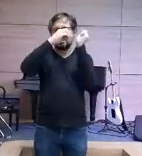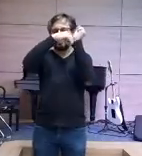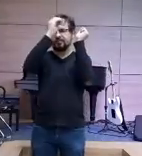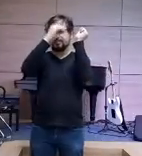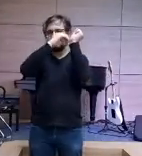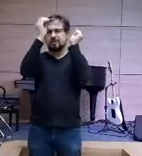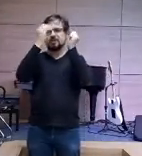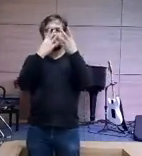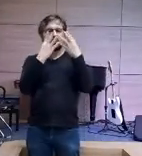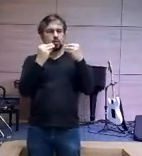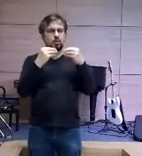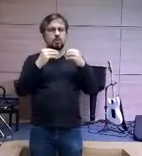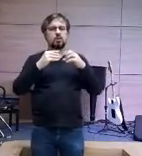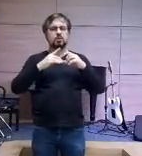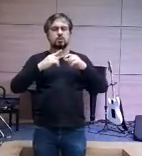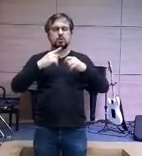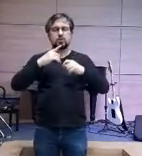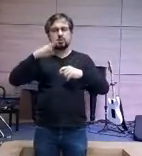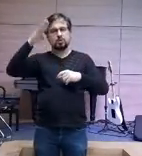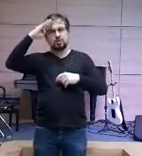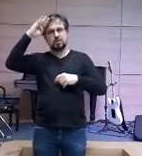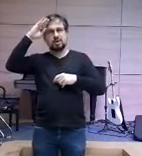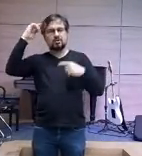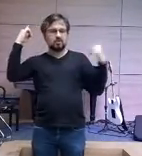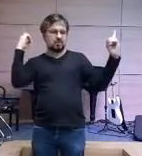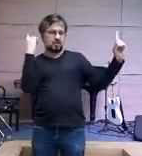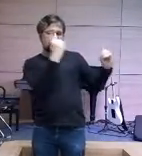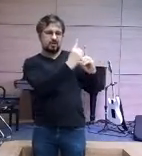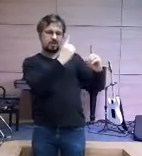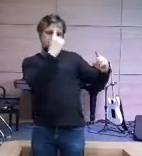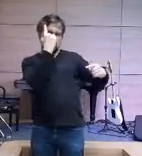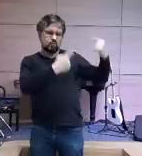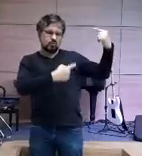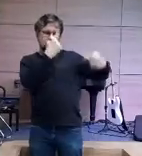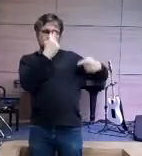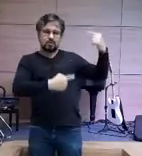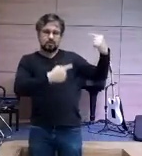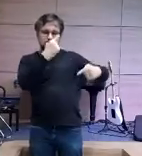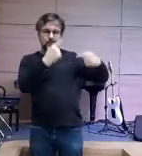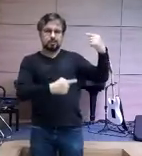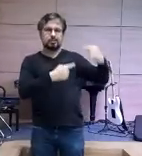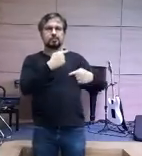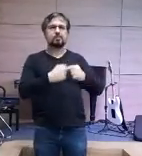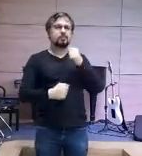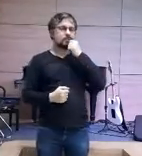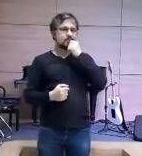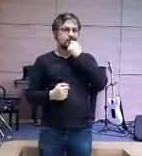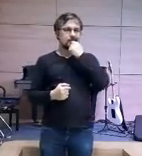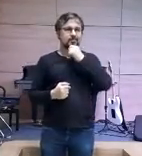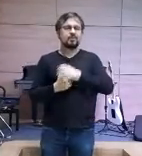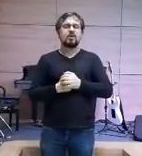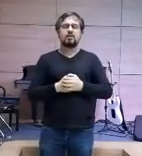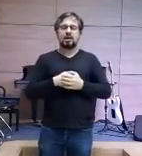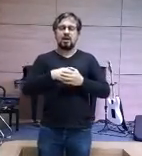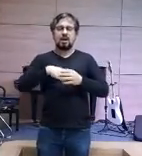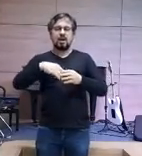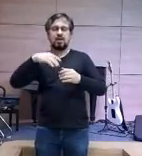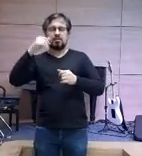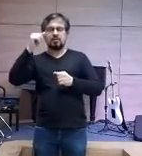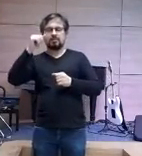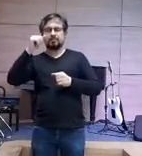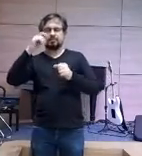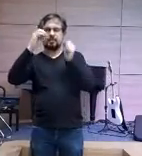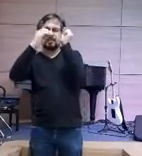enfrentaram uns aos outros e despertaram ali uns ataques uns aos outros sobre os alemães